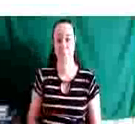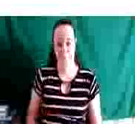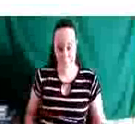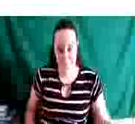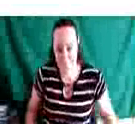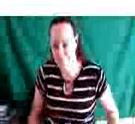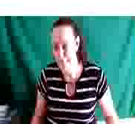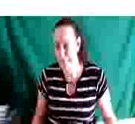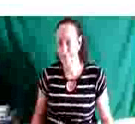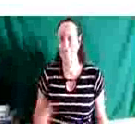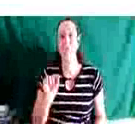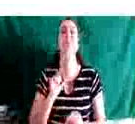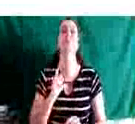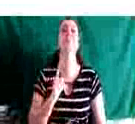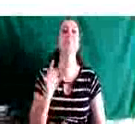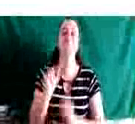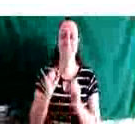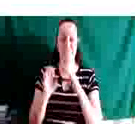O que é código aberto?